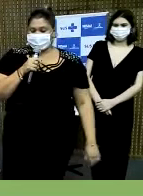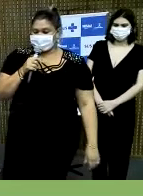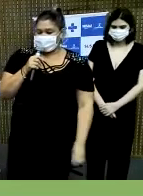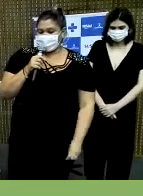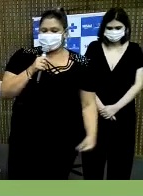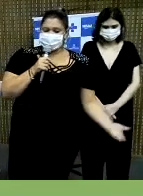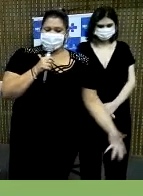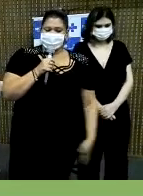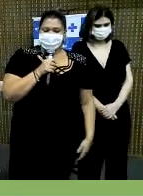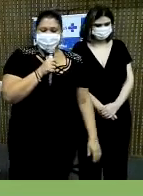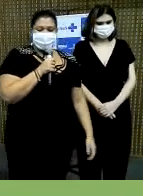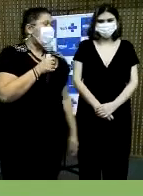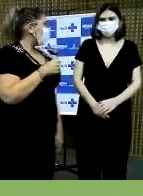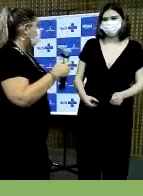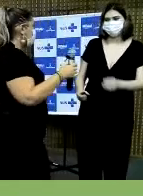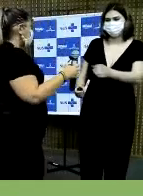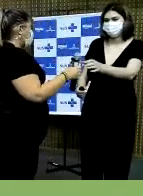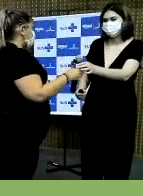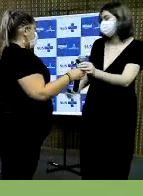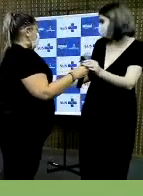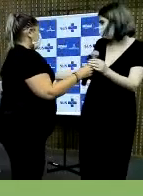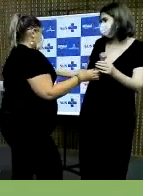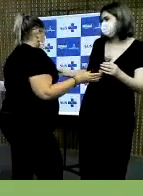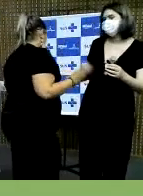enfermeira Tainara.